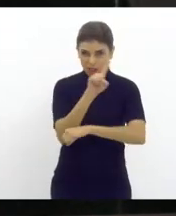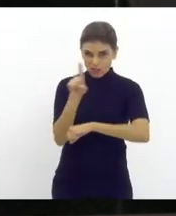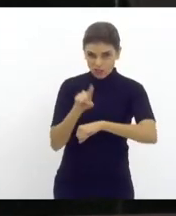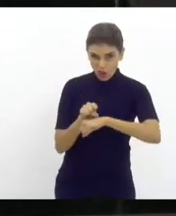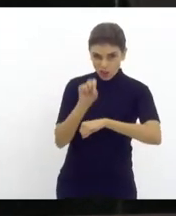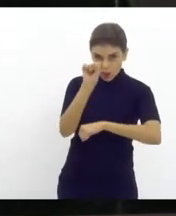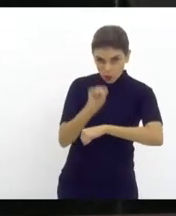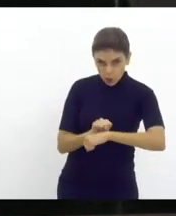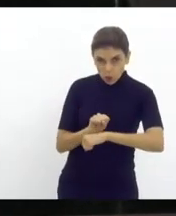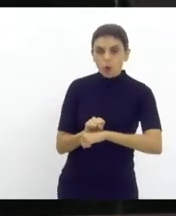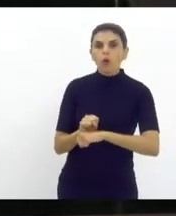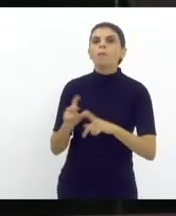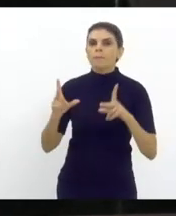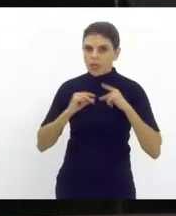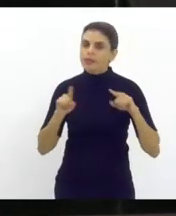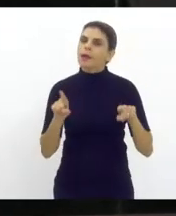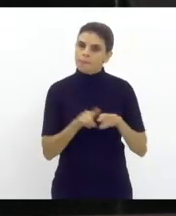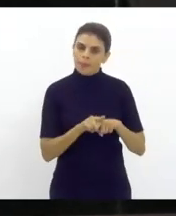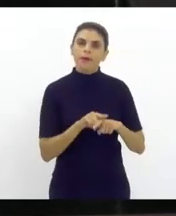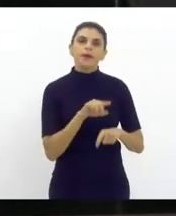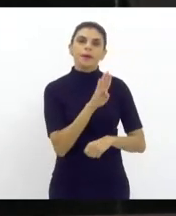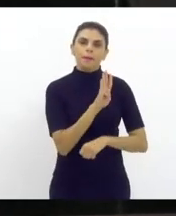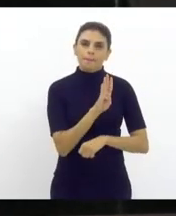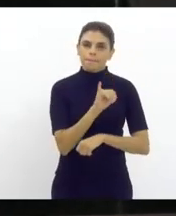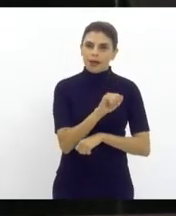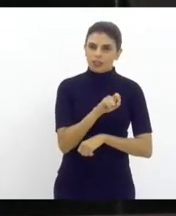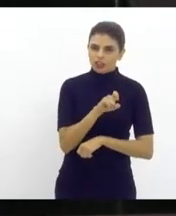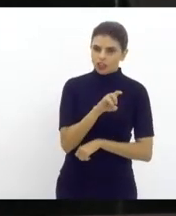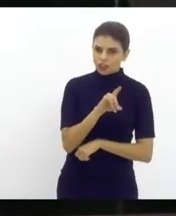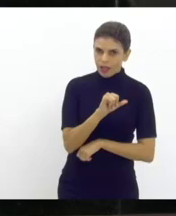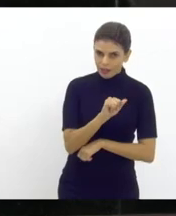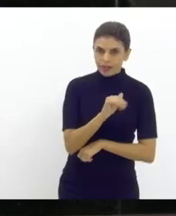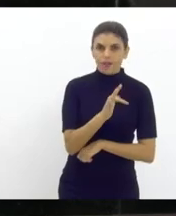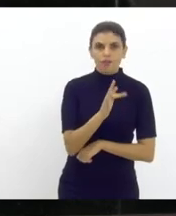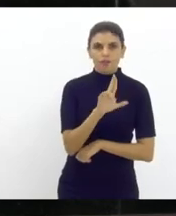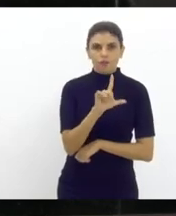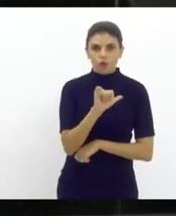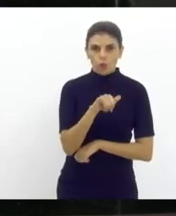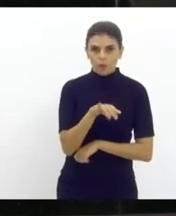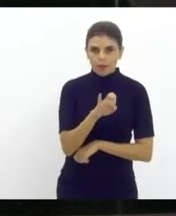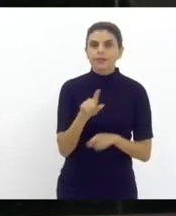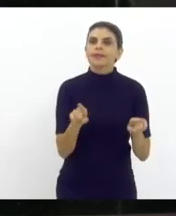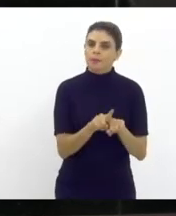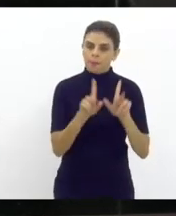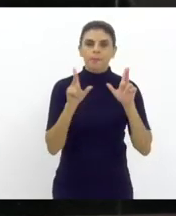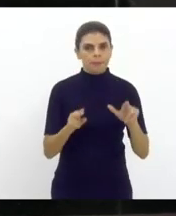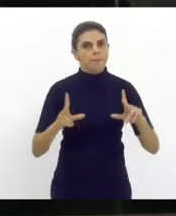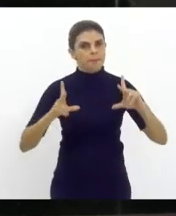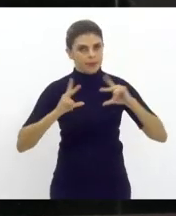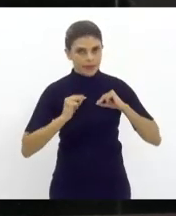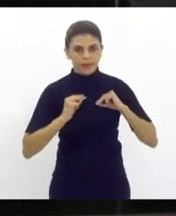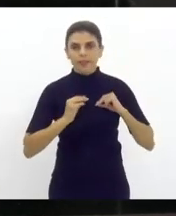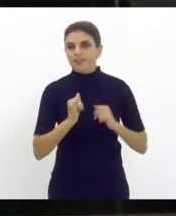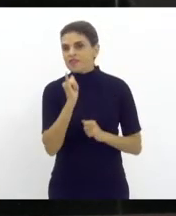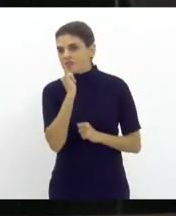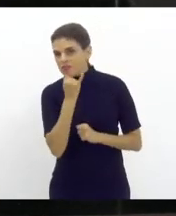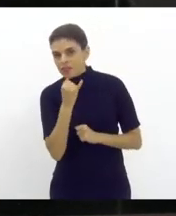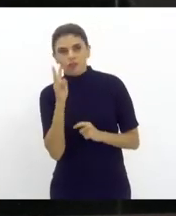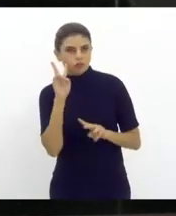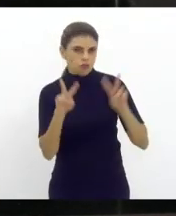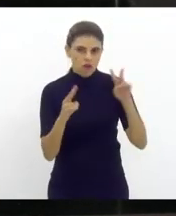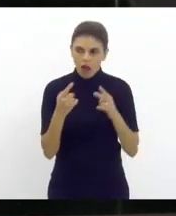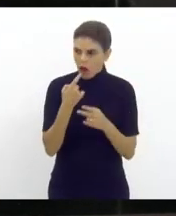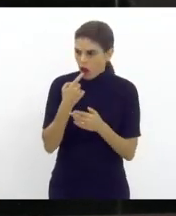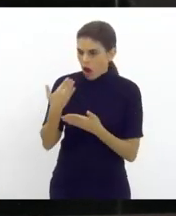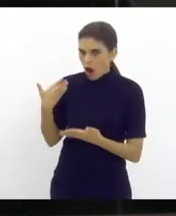mas que quem mora na Baixada também Meri merece Infelizmente o que muitas das vezes acontece até eu vi um deputado falando